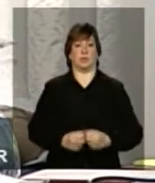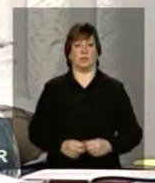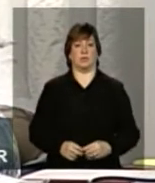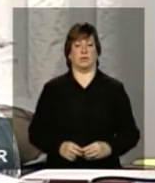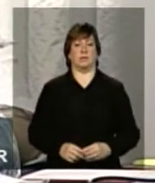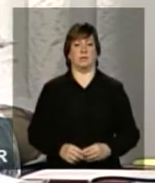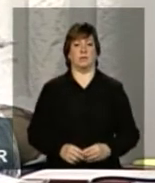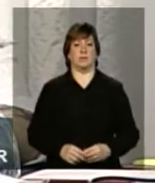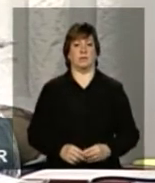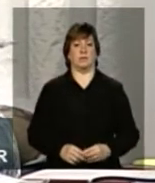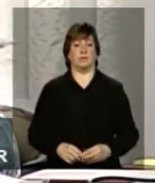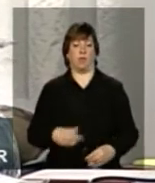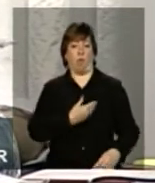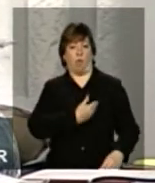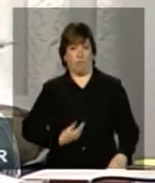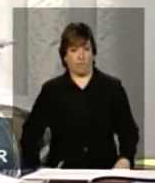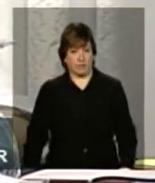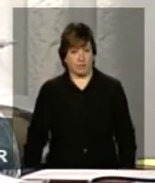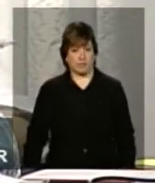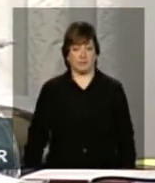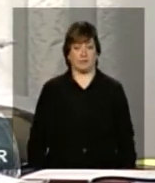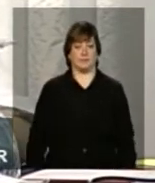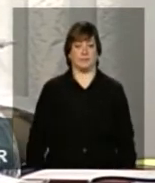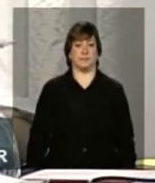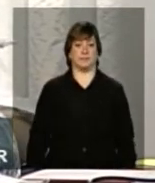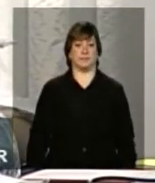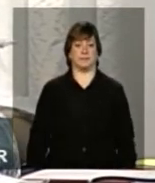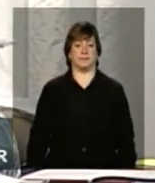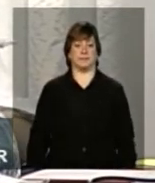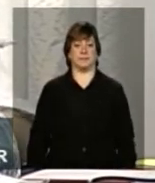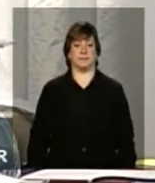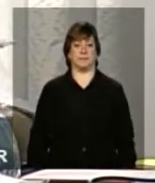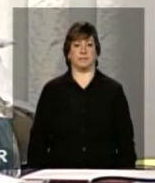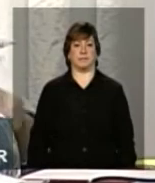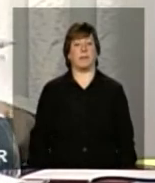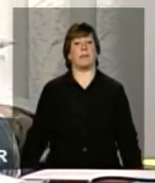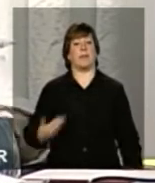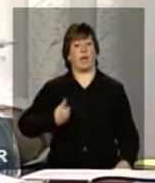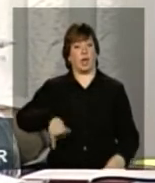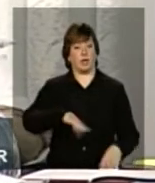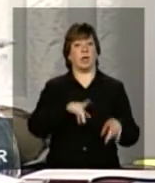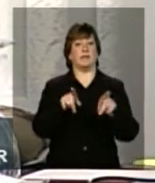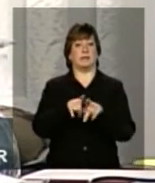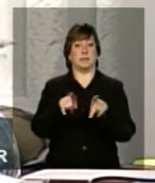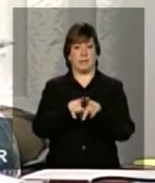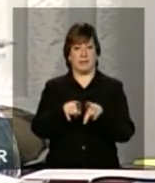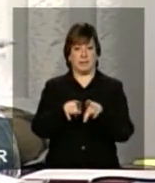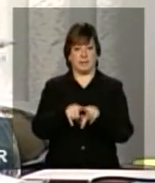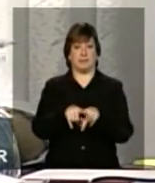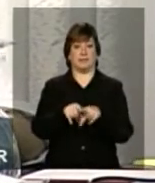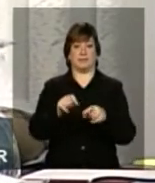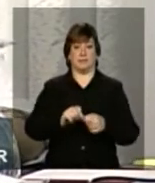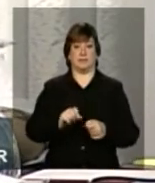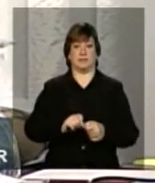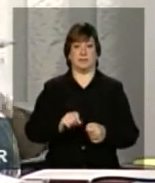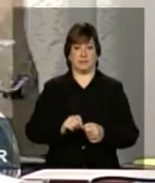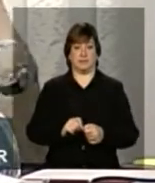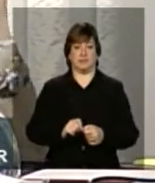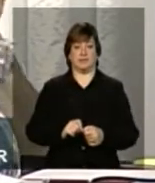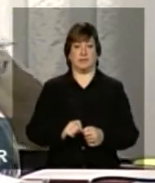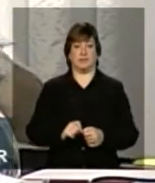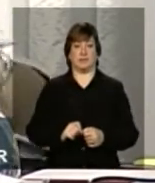a todos os governos, e nós também encaminhamos